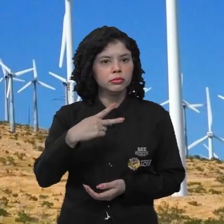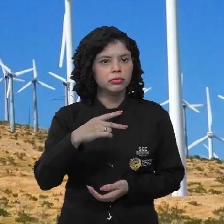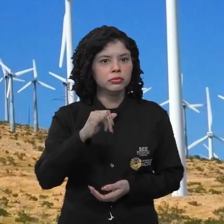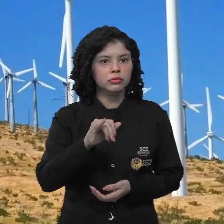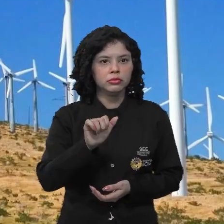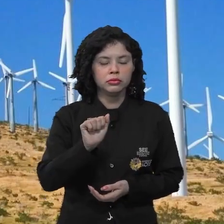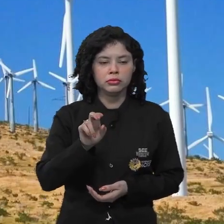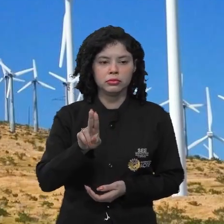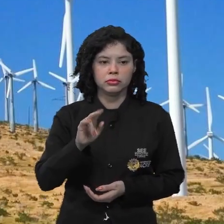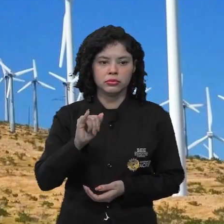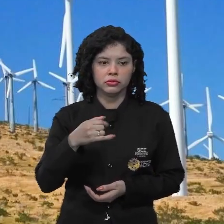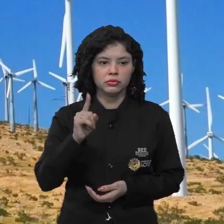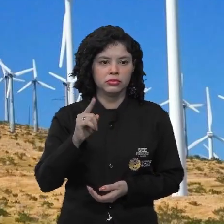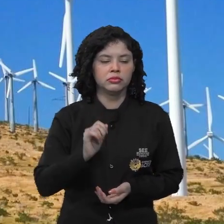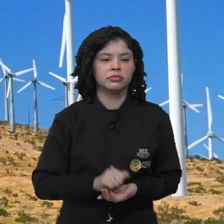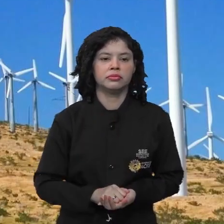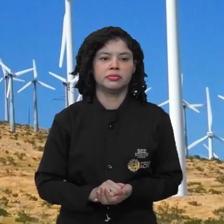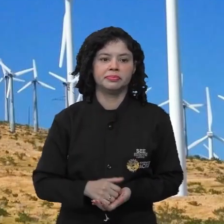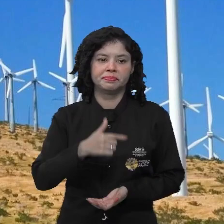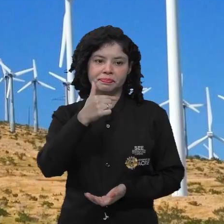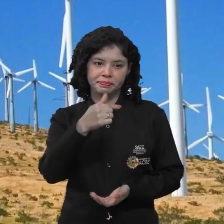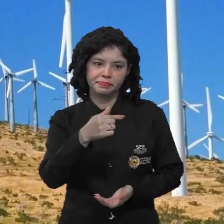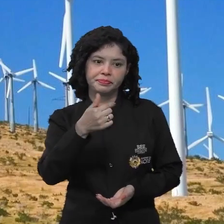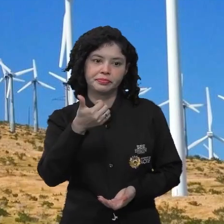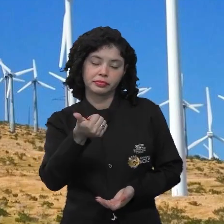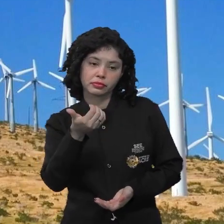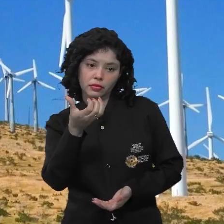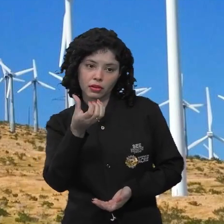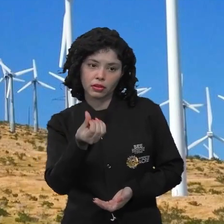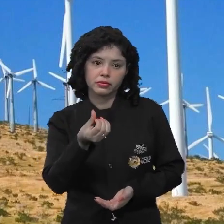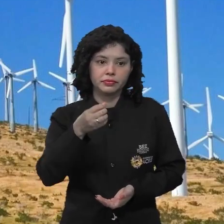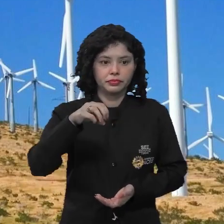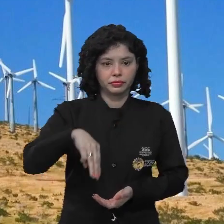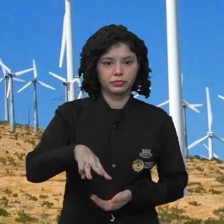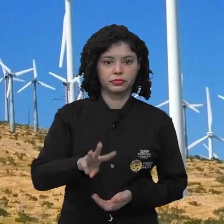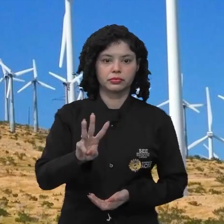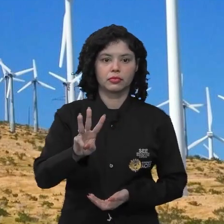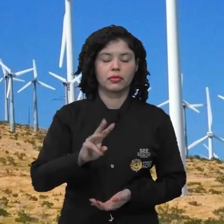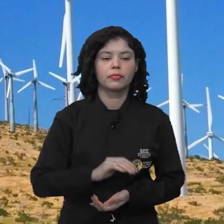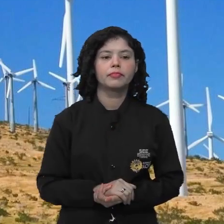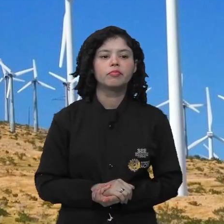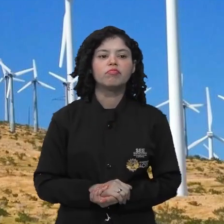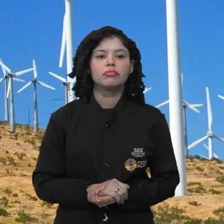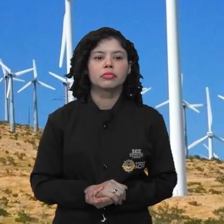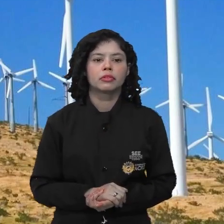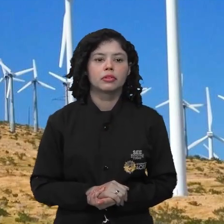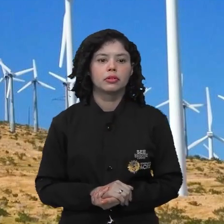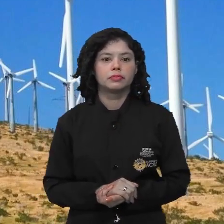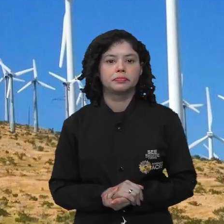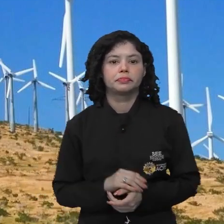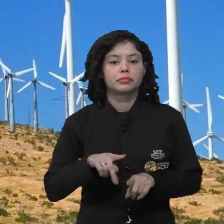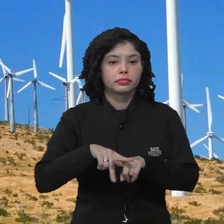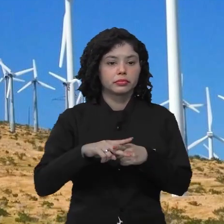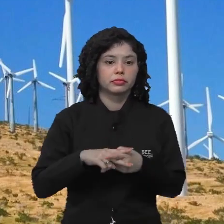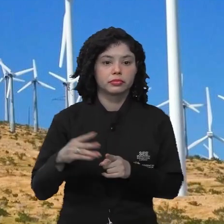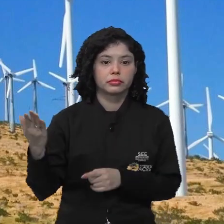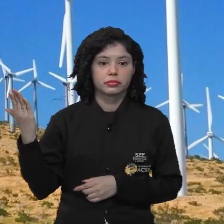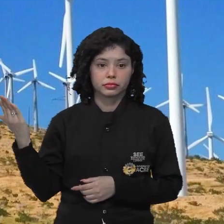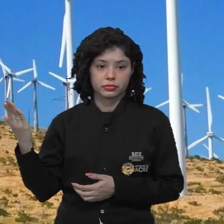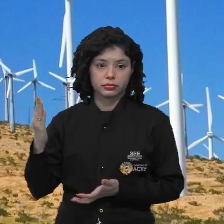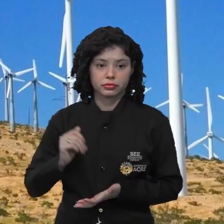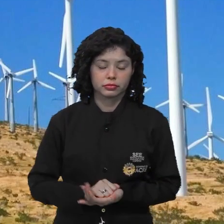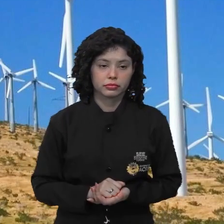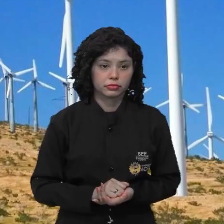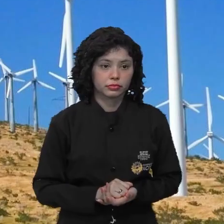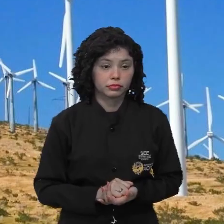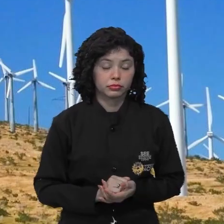do Piauí, e ele tem uma capacidade ali de 716 megawatts instalado. Olha que lindo, né,